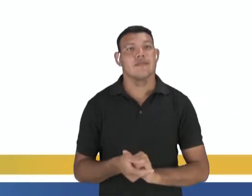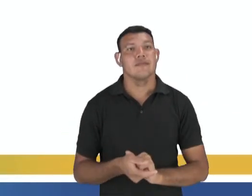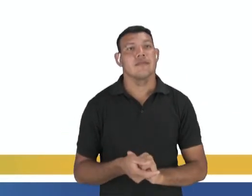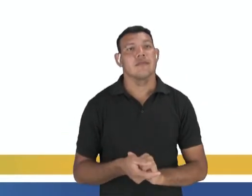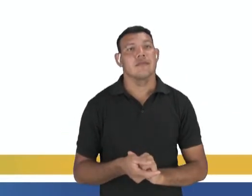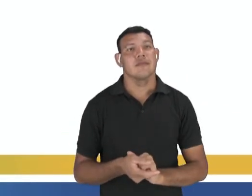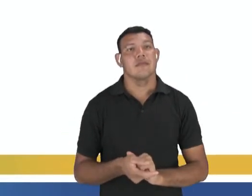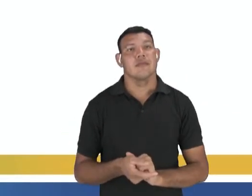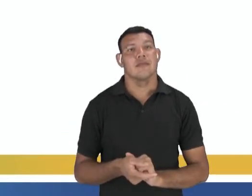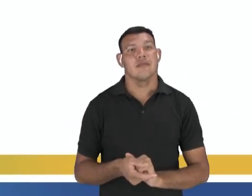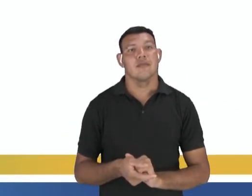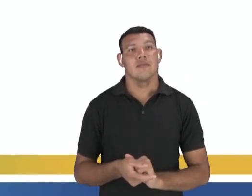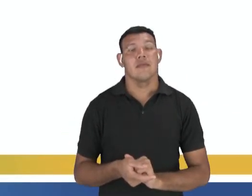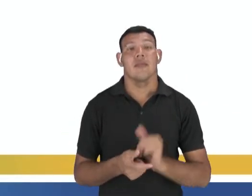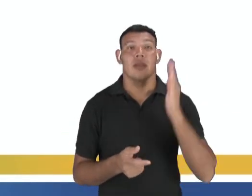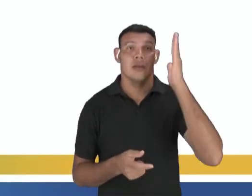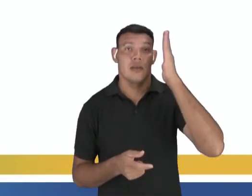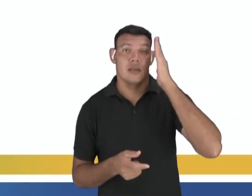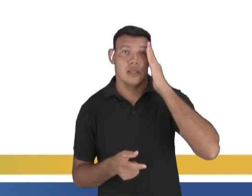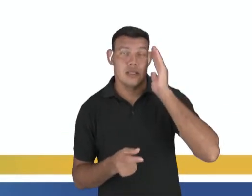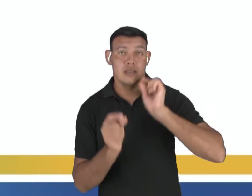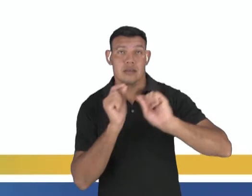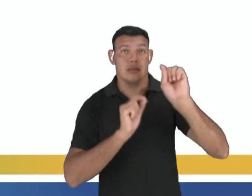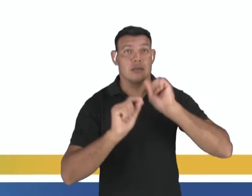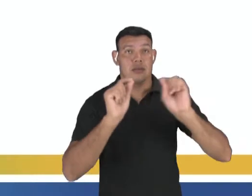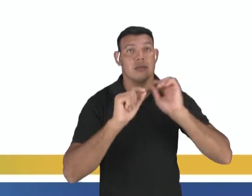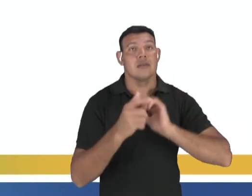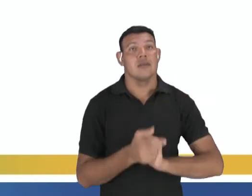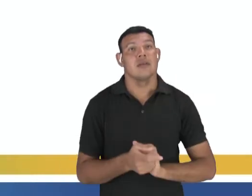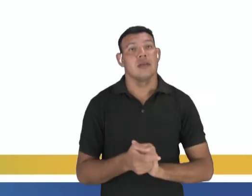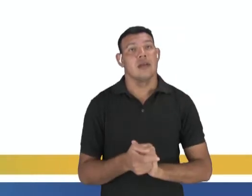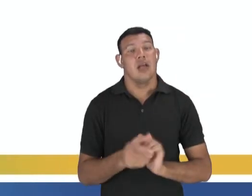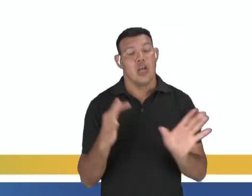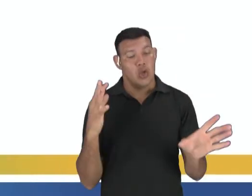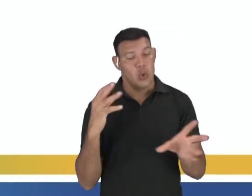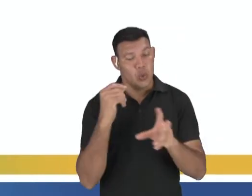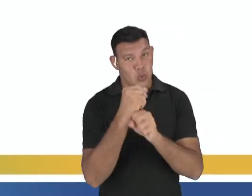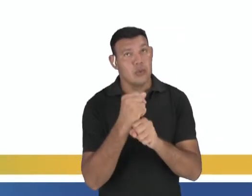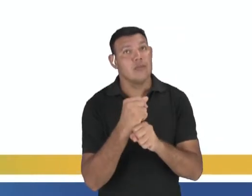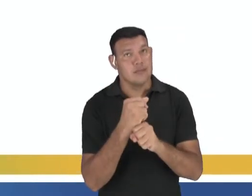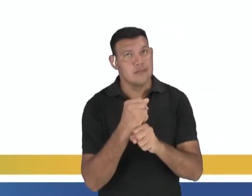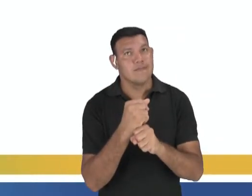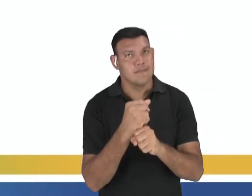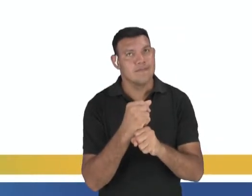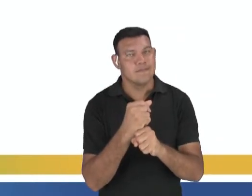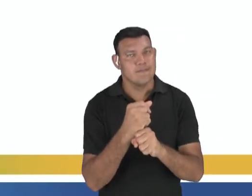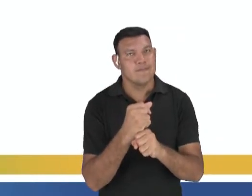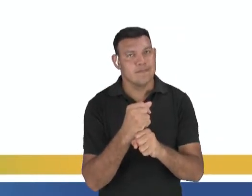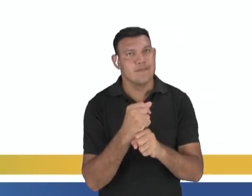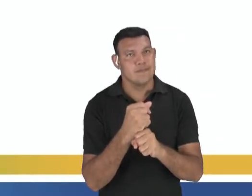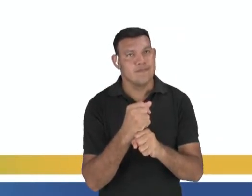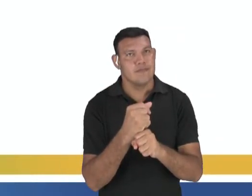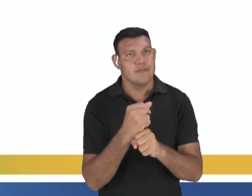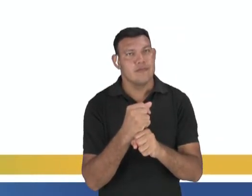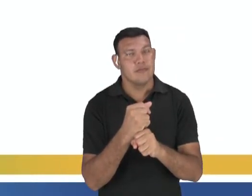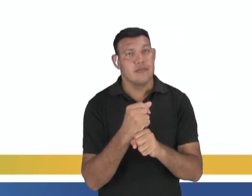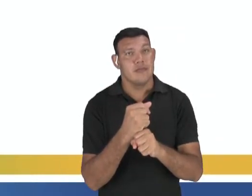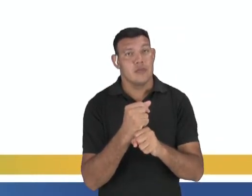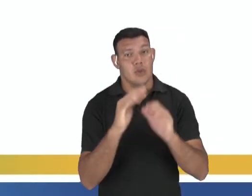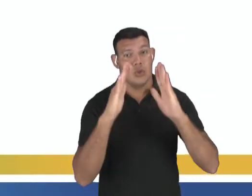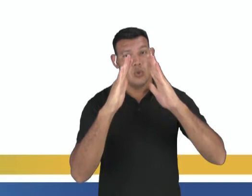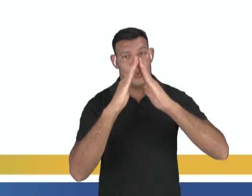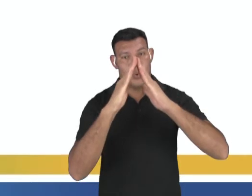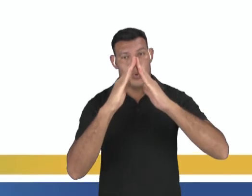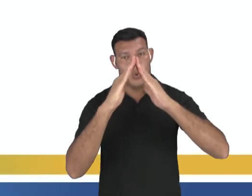hipotenusa. Eu sei desse triângulo que o perímetro dele vale 40 metros. E você sabe que perímetro é